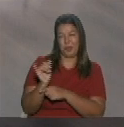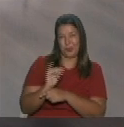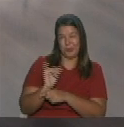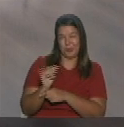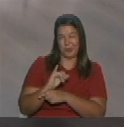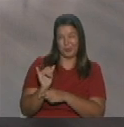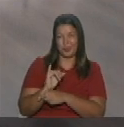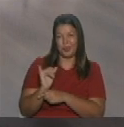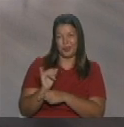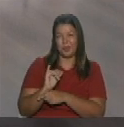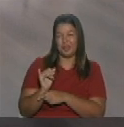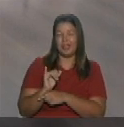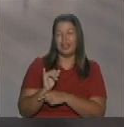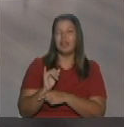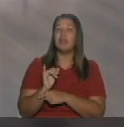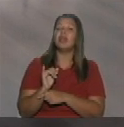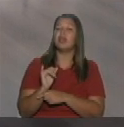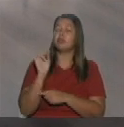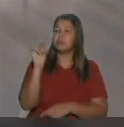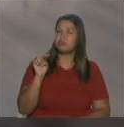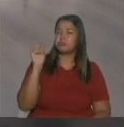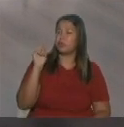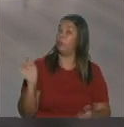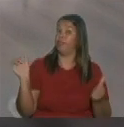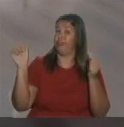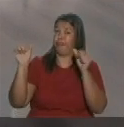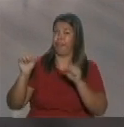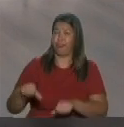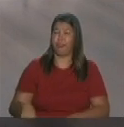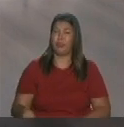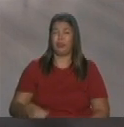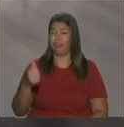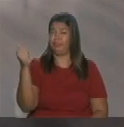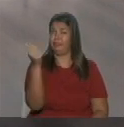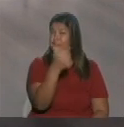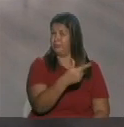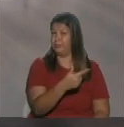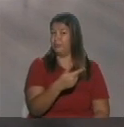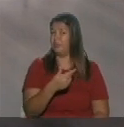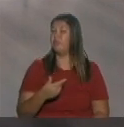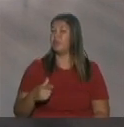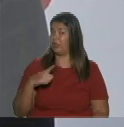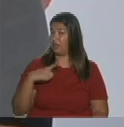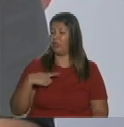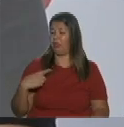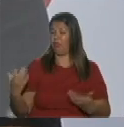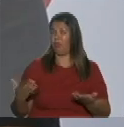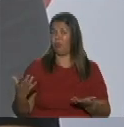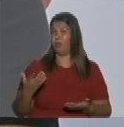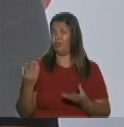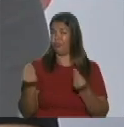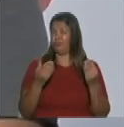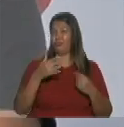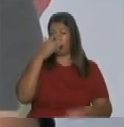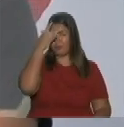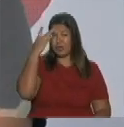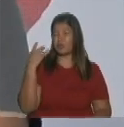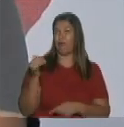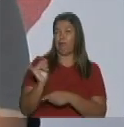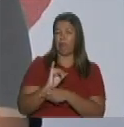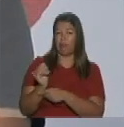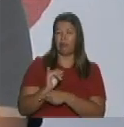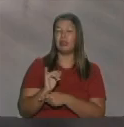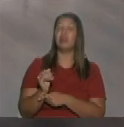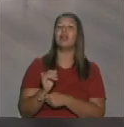dessas YouTuber, né? Exatamente. Um youtuber que é muito pior do que essa porquinha. Sim. E a gente tem youtubers hoje que são assim, cara...